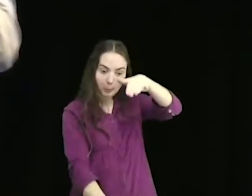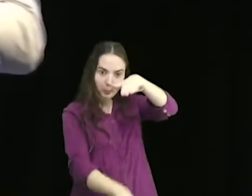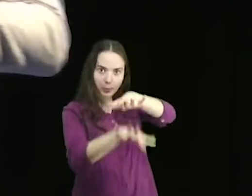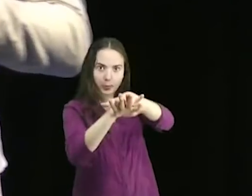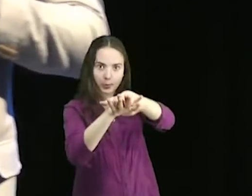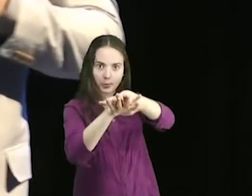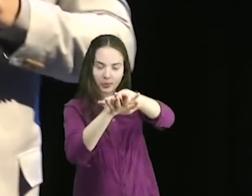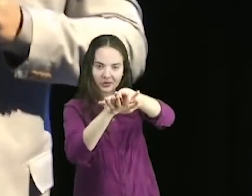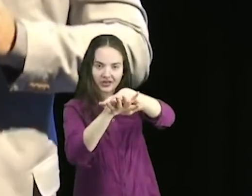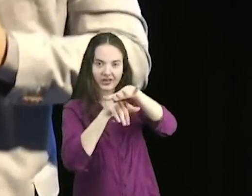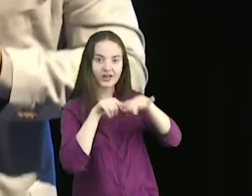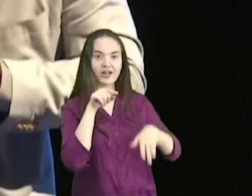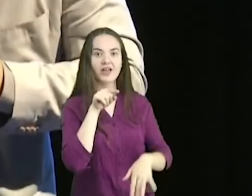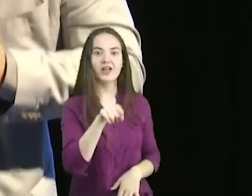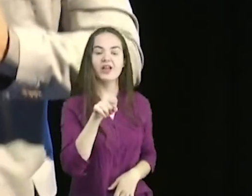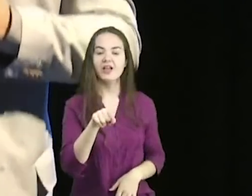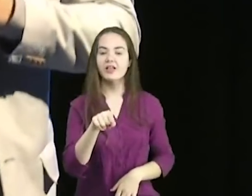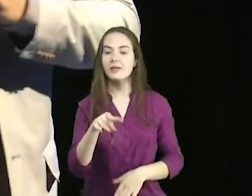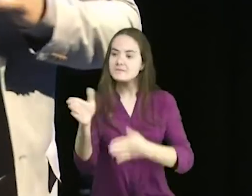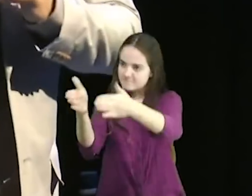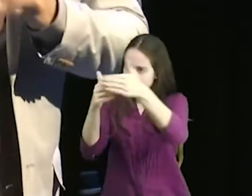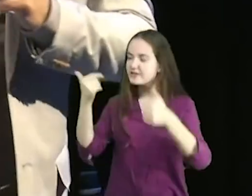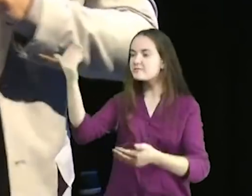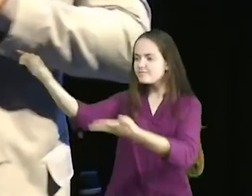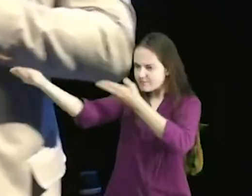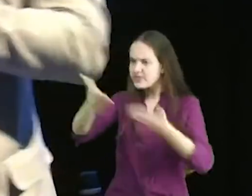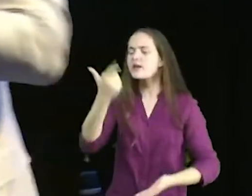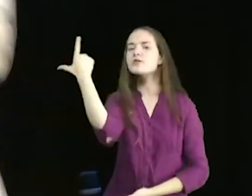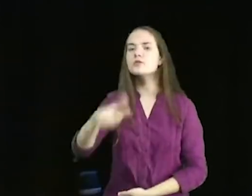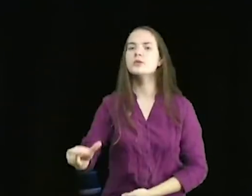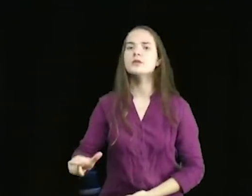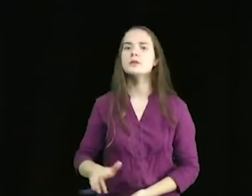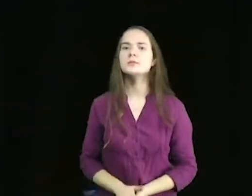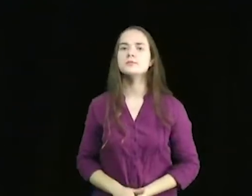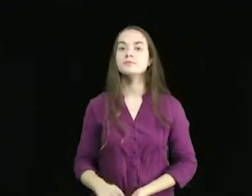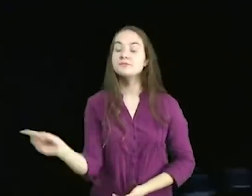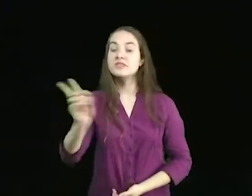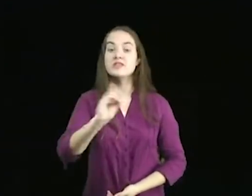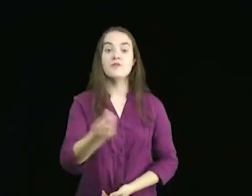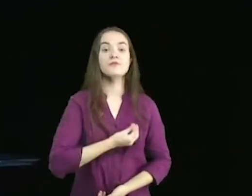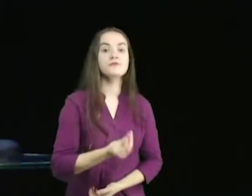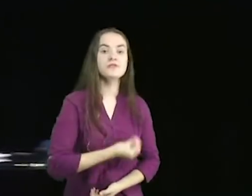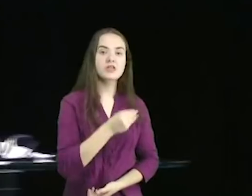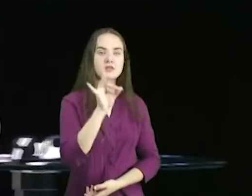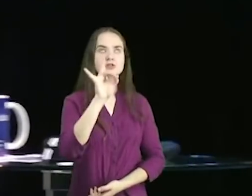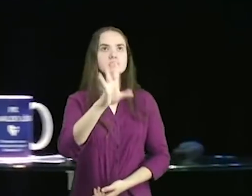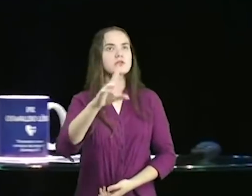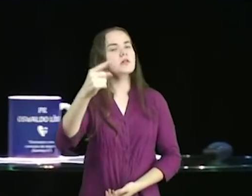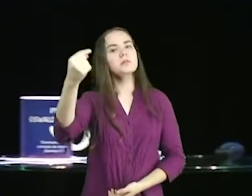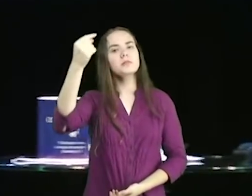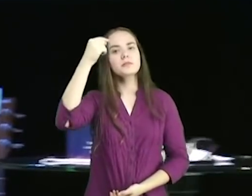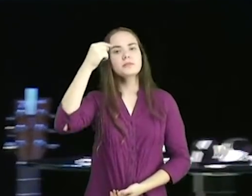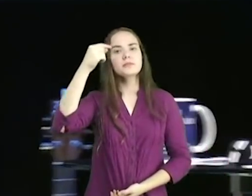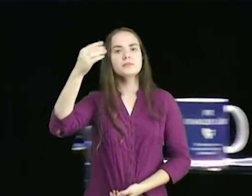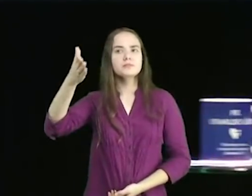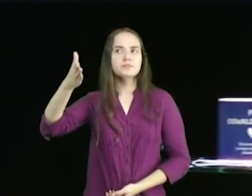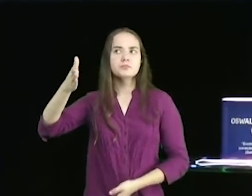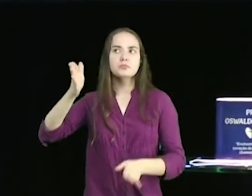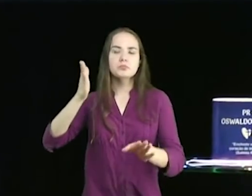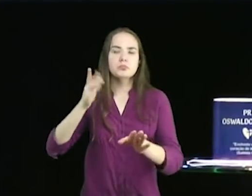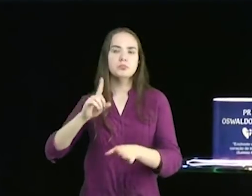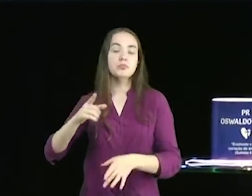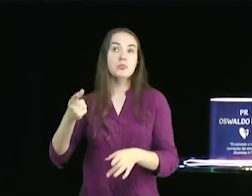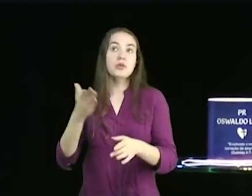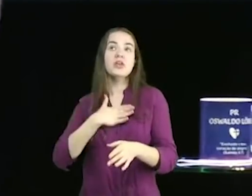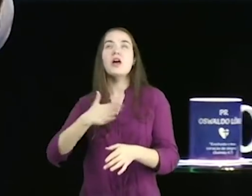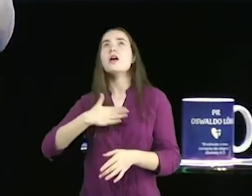cheia, ela pede: me traga mais um. Olha para mim, não viva do milagre de ontem. Não, porque na